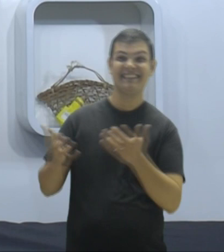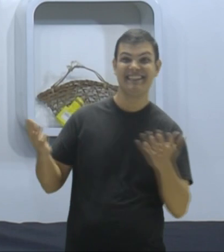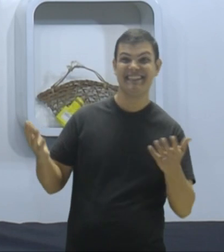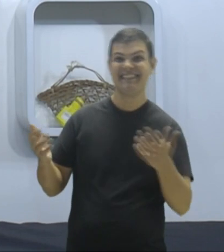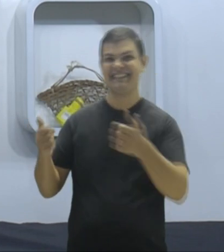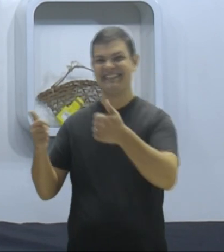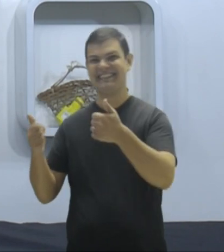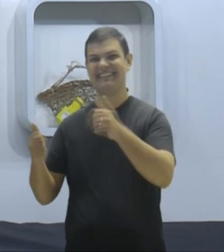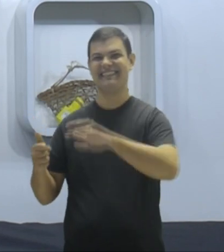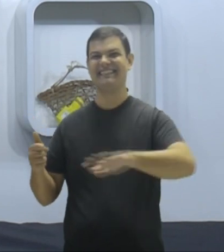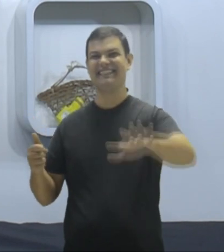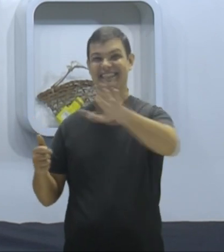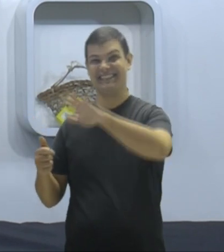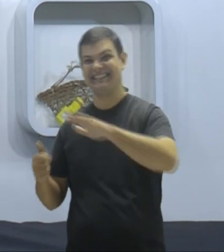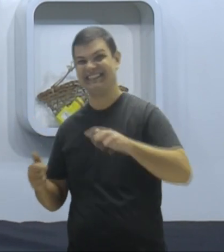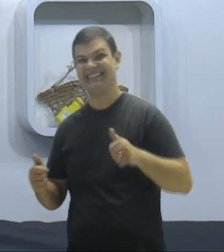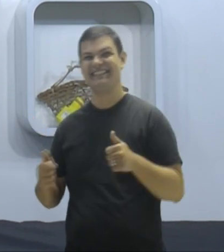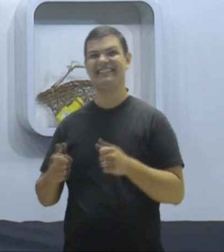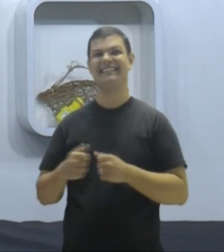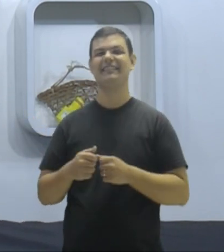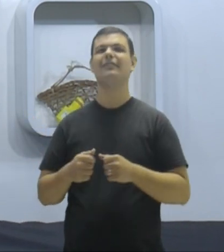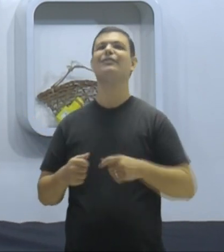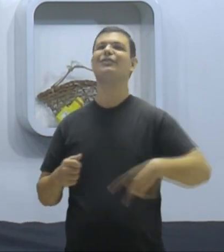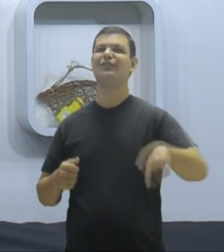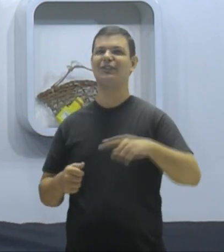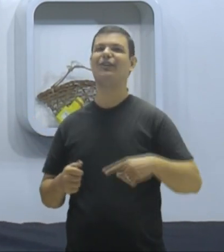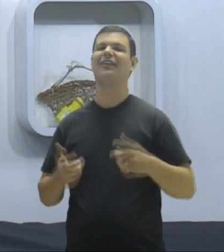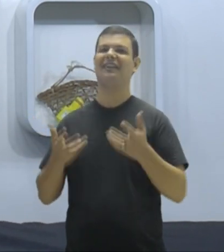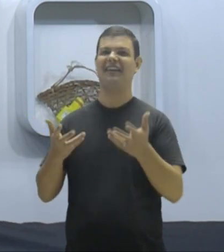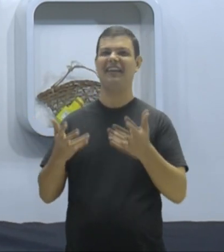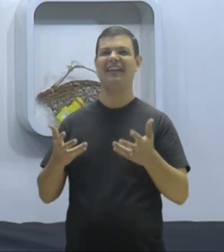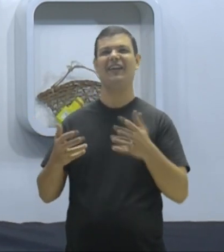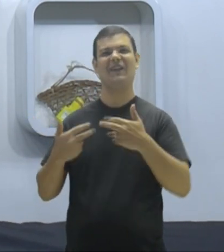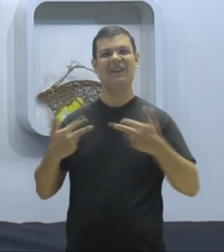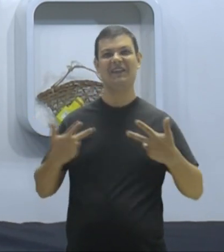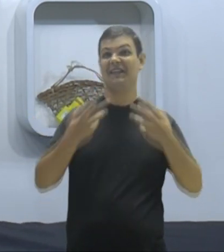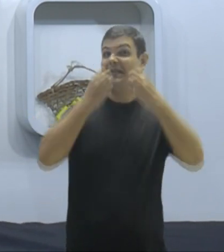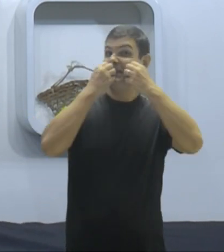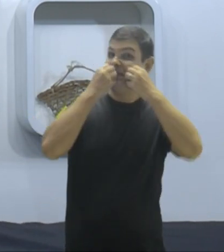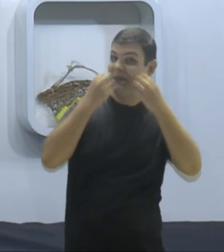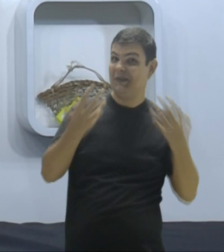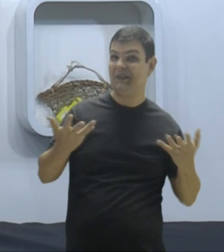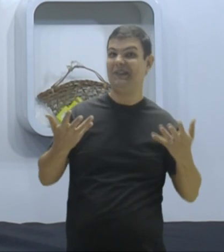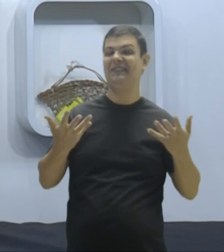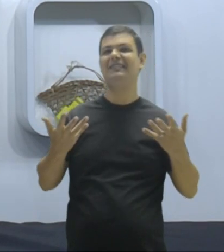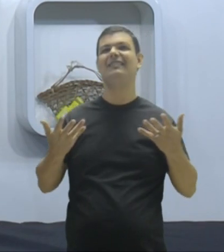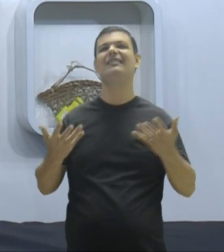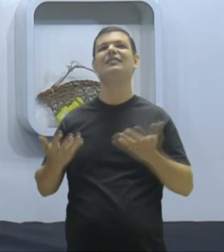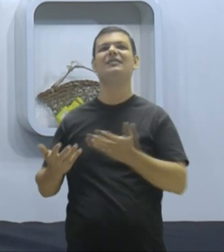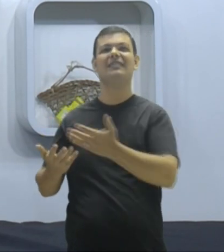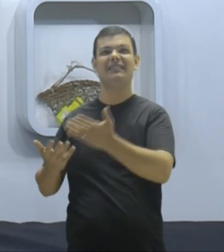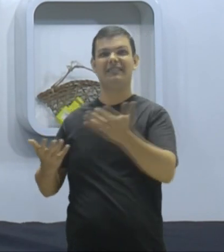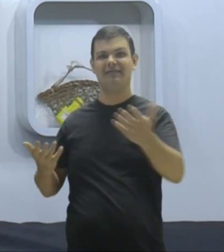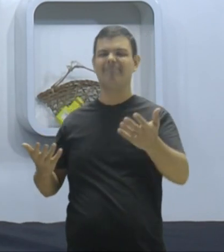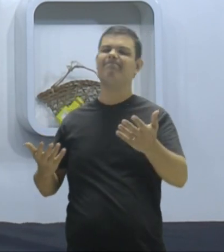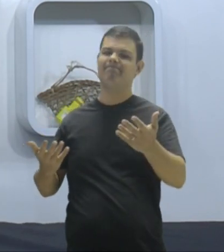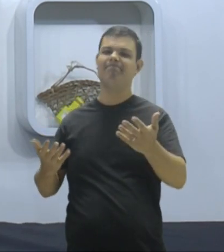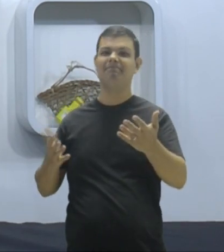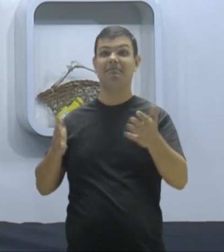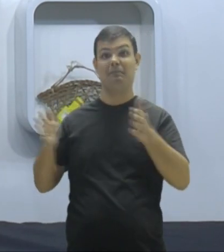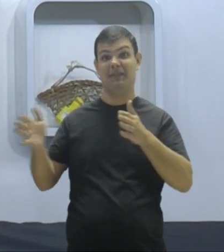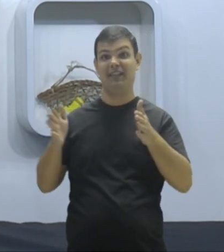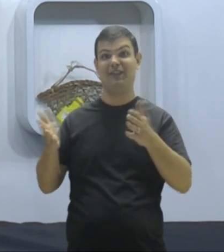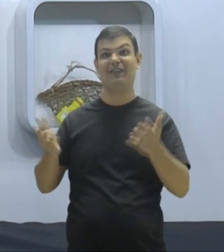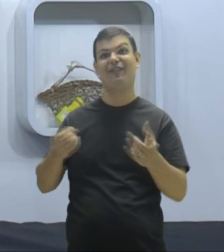Olá, pessoal da Rede Municipal. Desejamos a todos energias positivas nesse período que estamos retomando